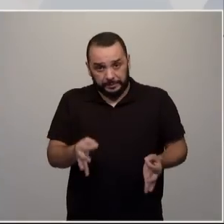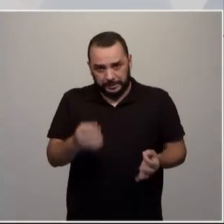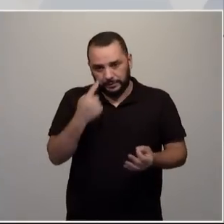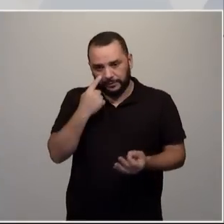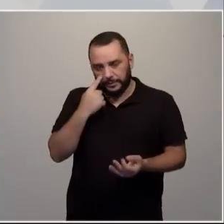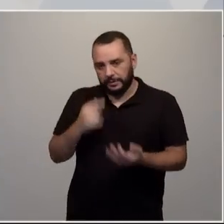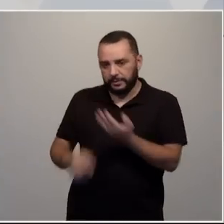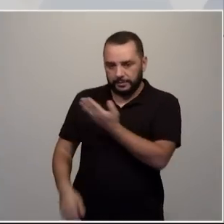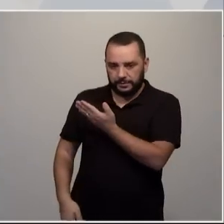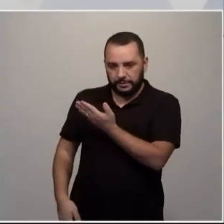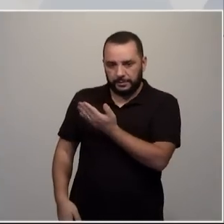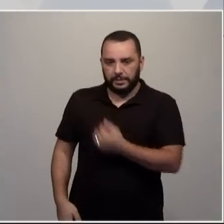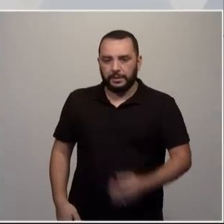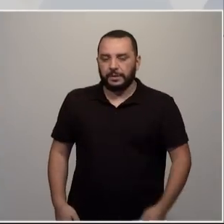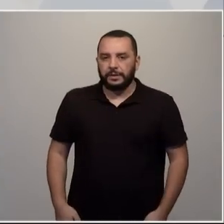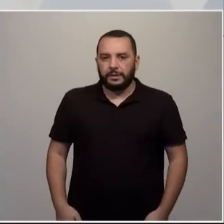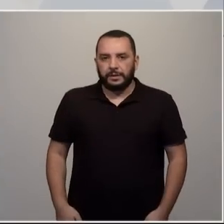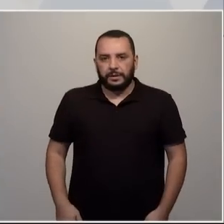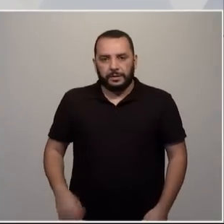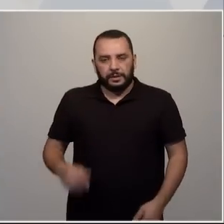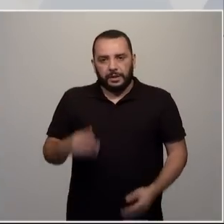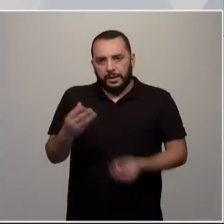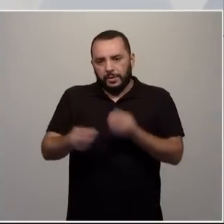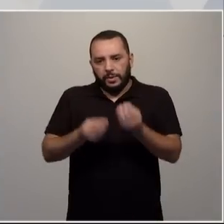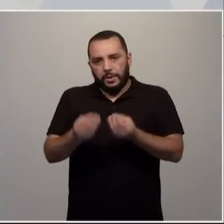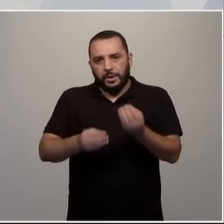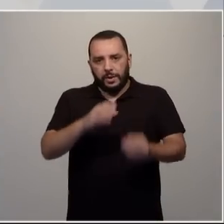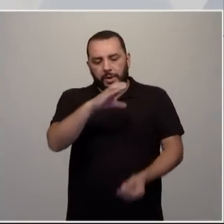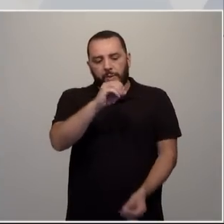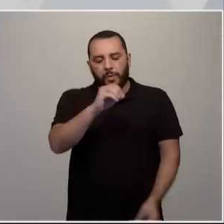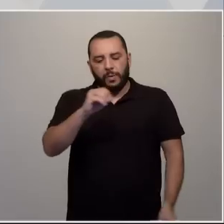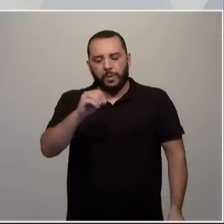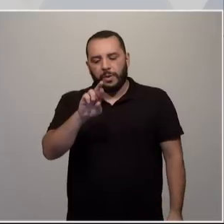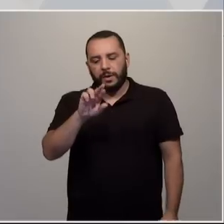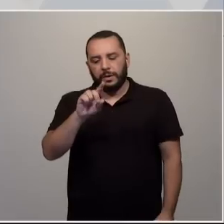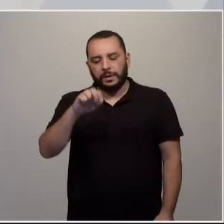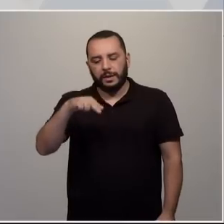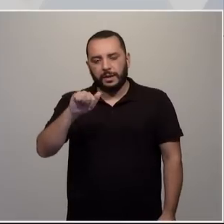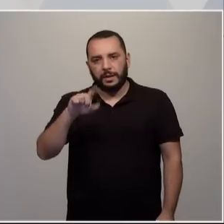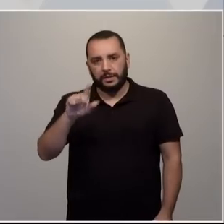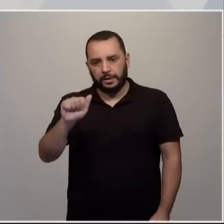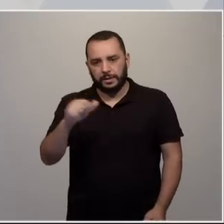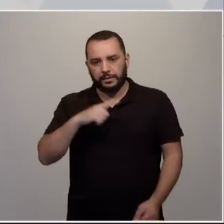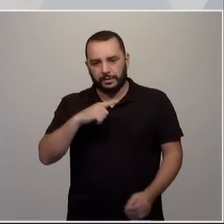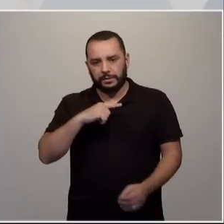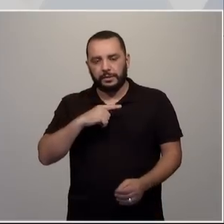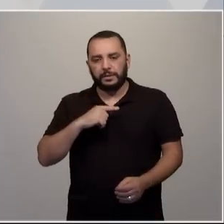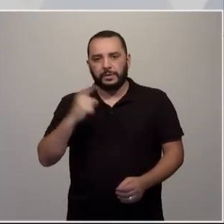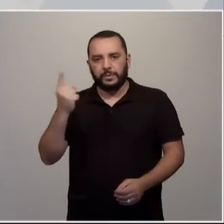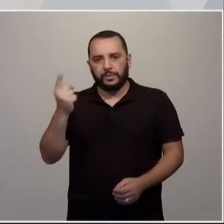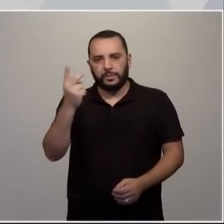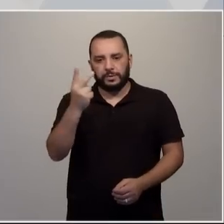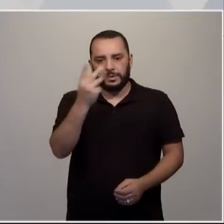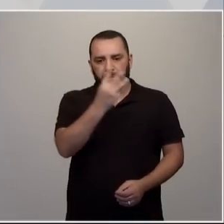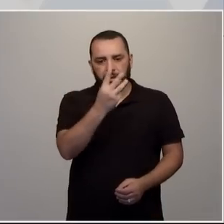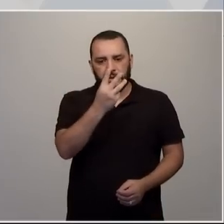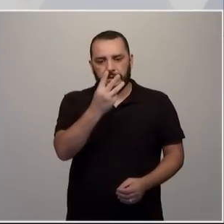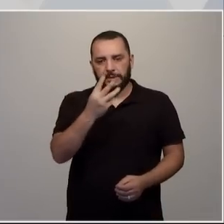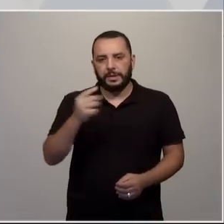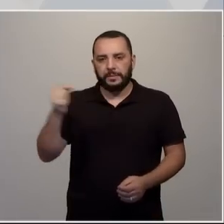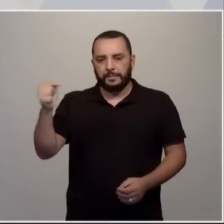determinantes. Você coloca aqui as coordenadas de um dos vetores, 1, 2, 3, menos 1, 4, 5,